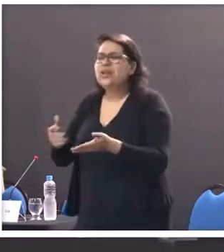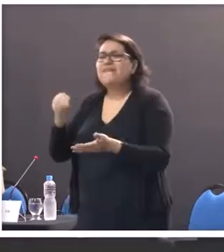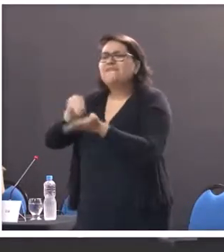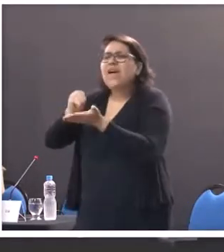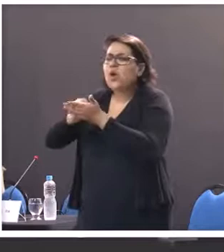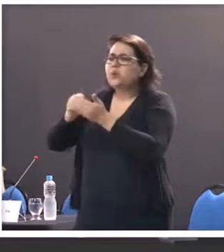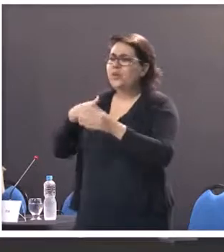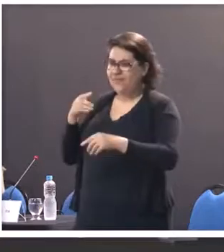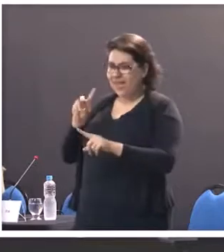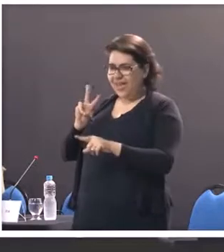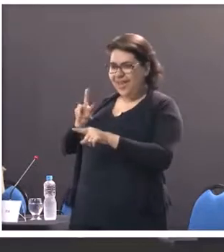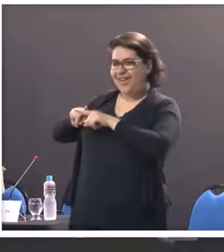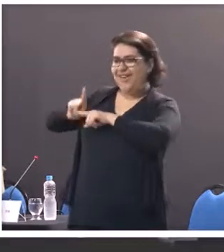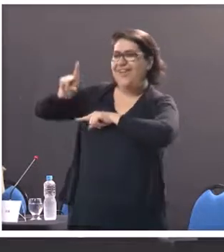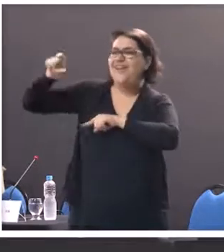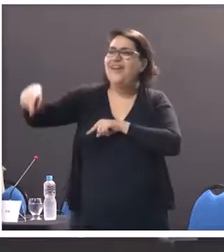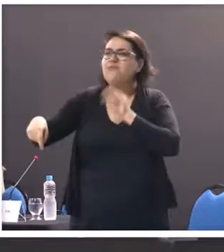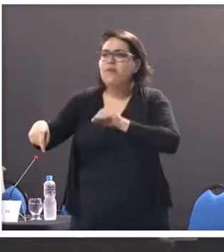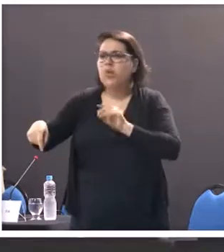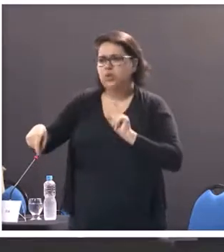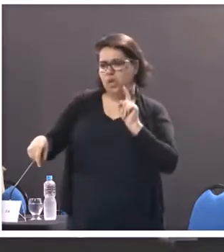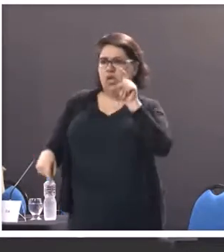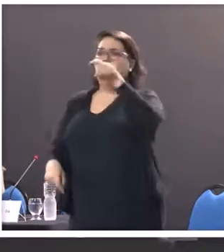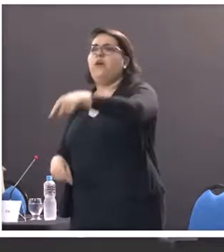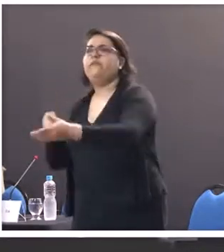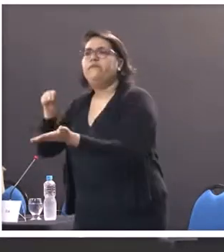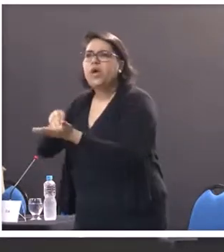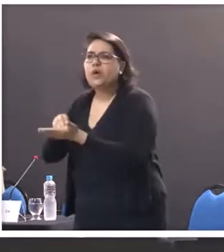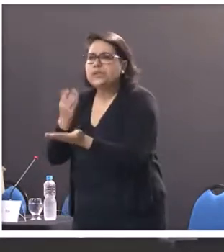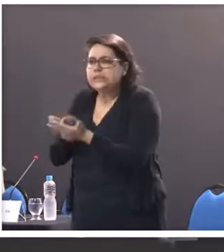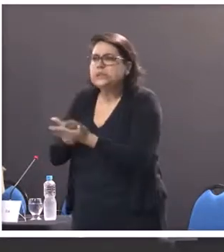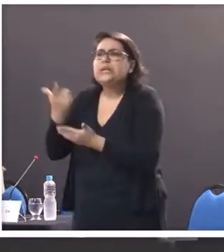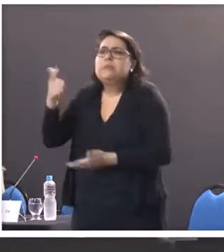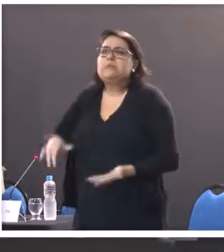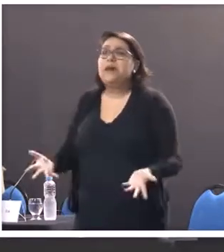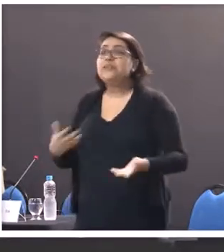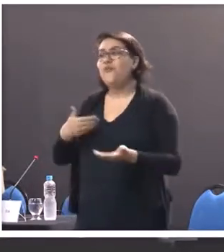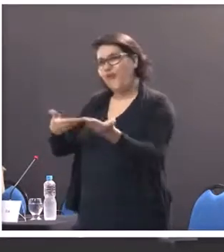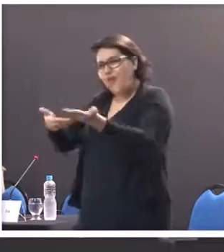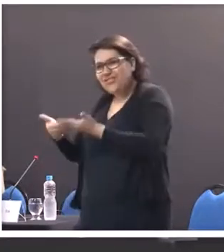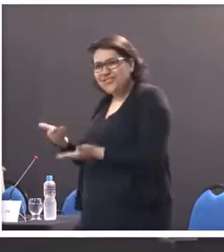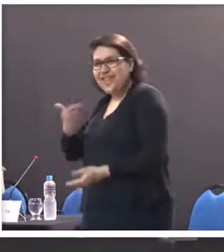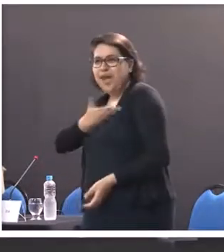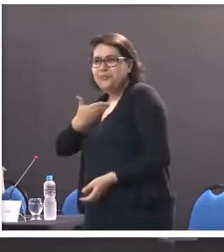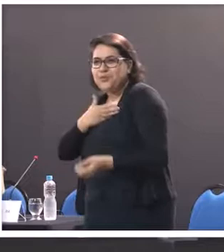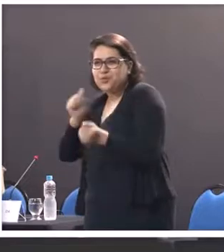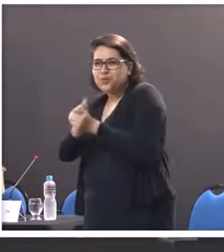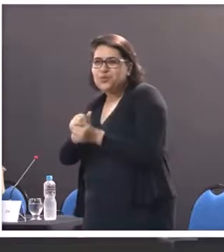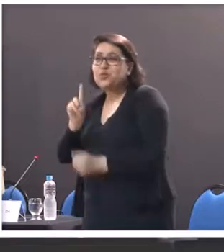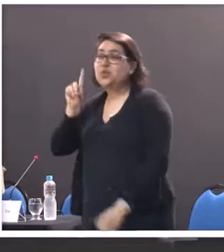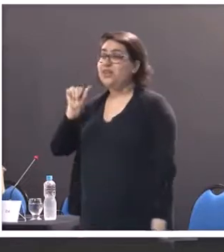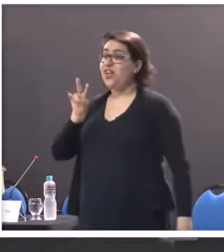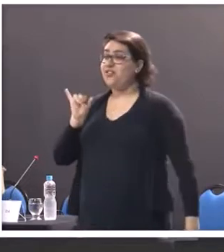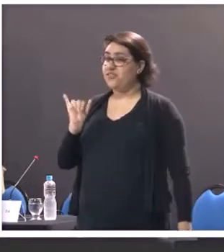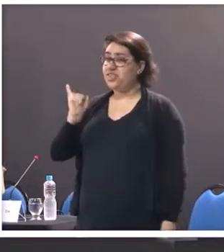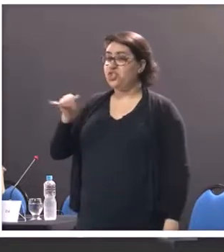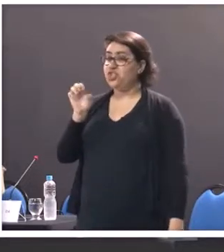tanta coisa ainda a ser estudada. E aí eu queria convidar para estar falando aqui também juntamente comigo, Davi de